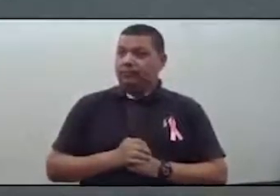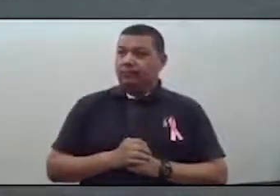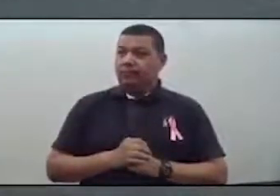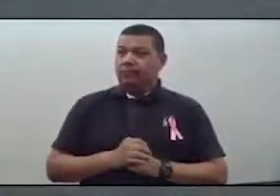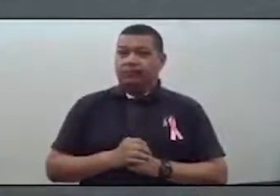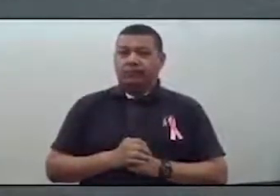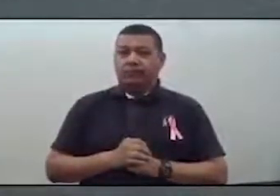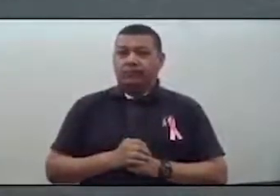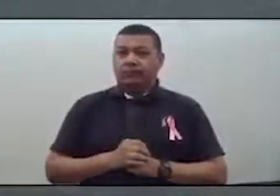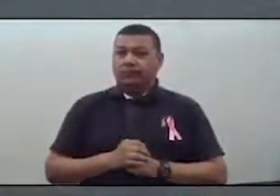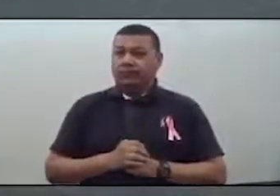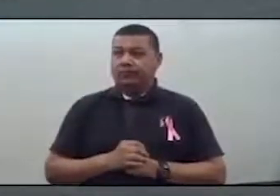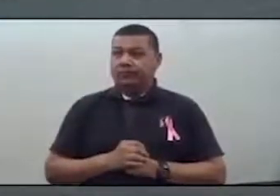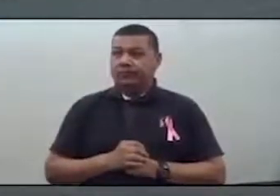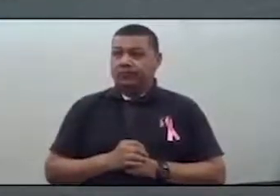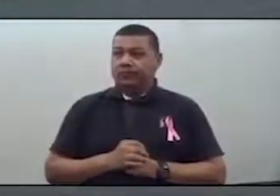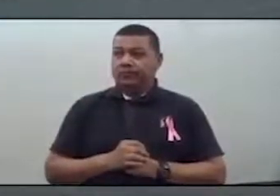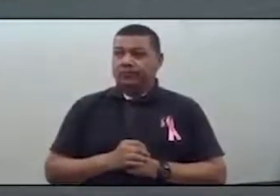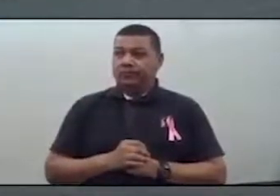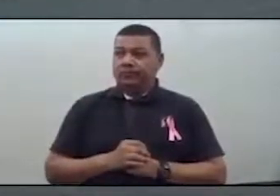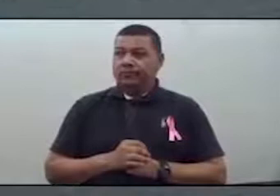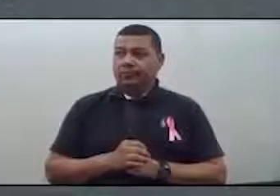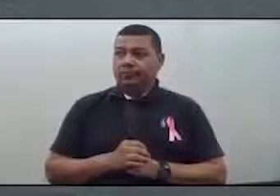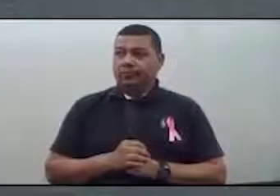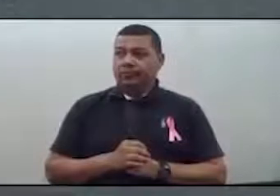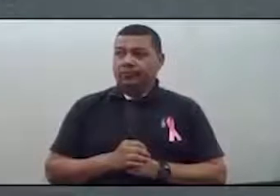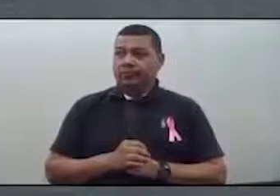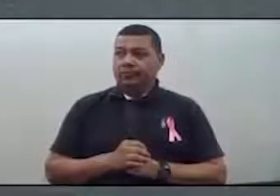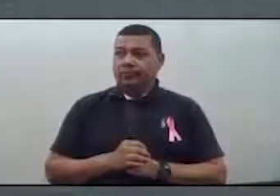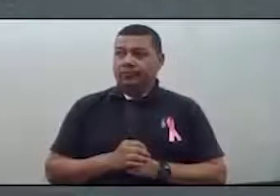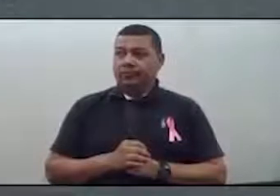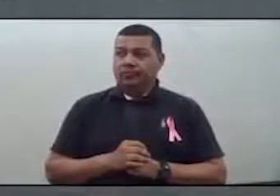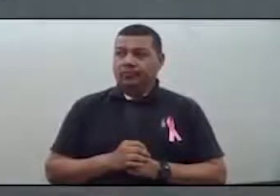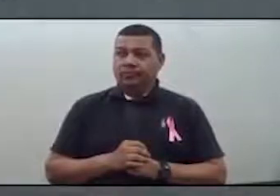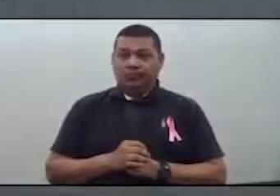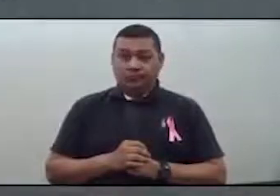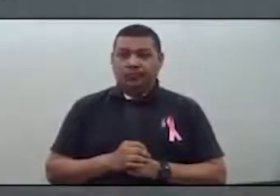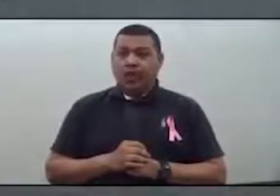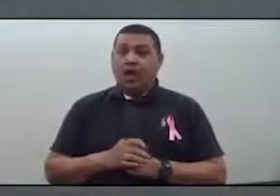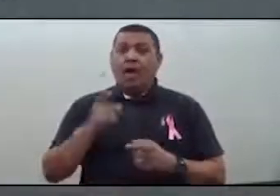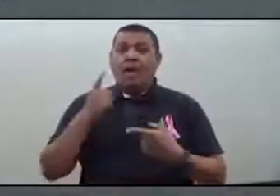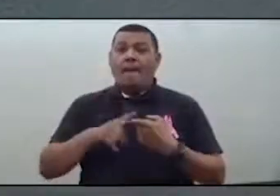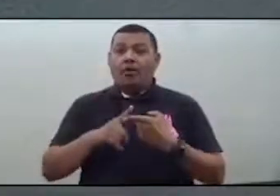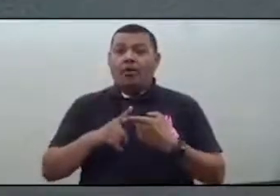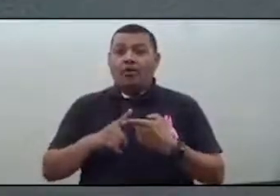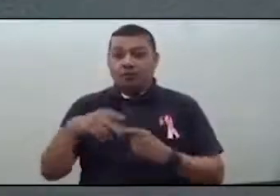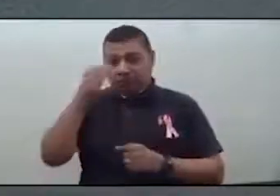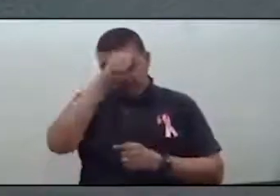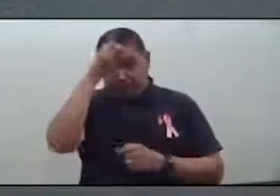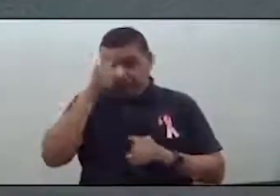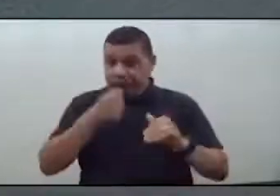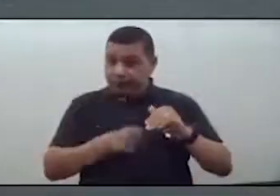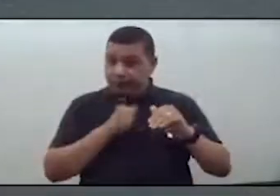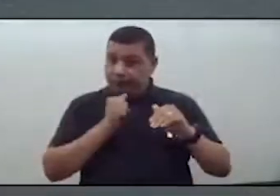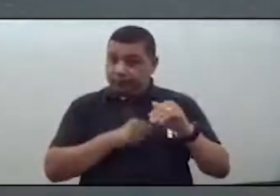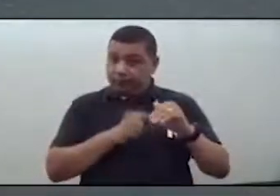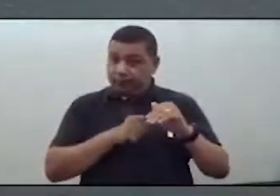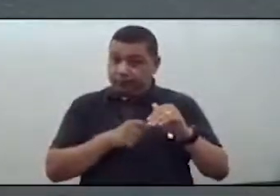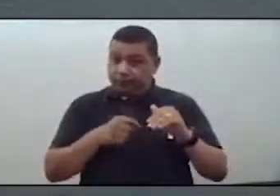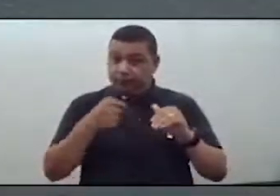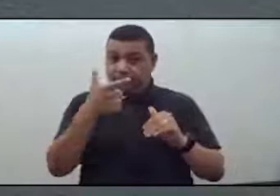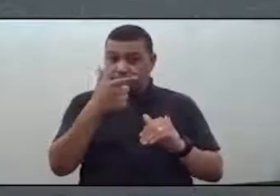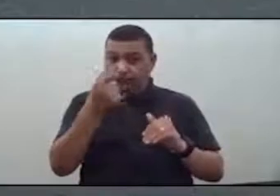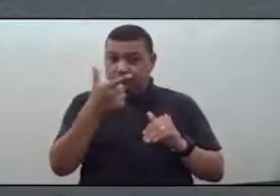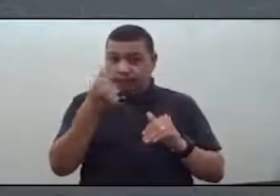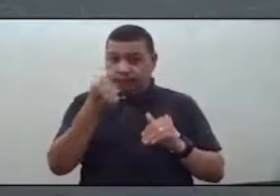2022 527 mil, aproximadamente R$ 200 mil a menos. Isso me agrada, né? Porque é